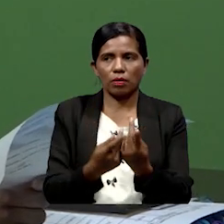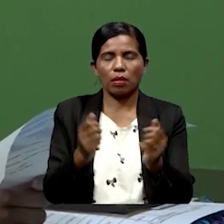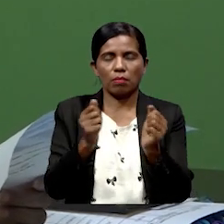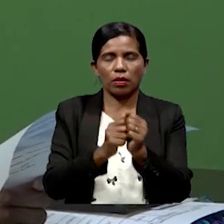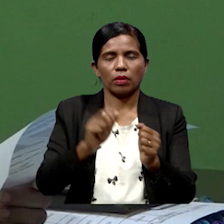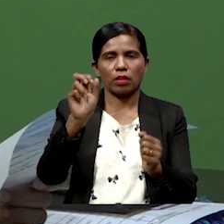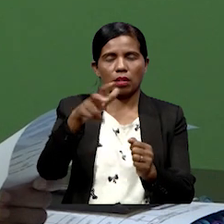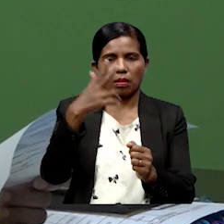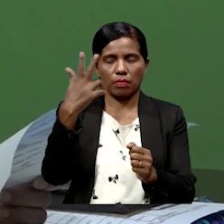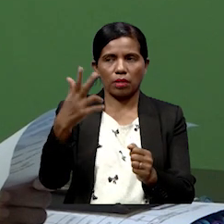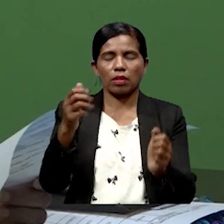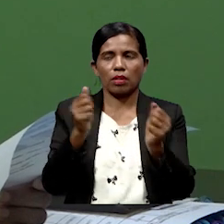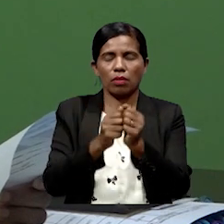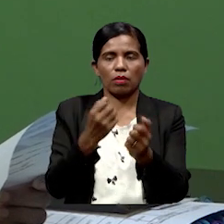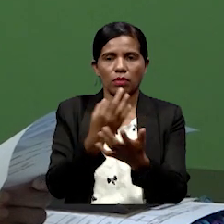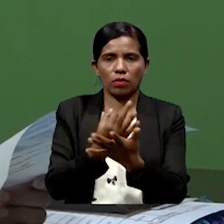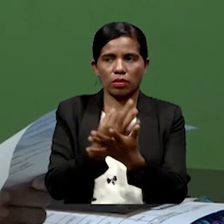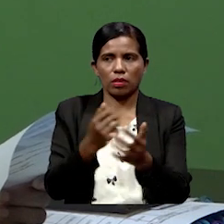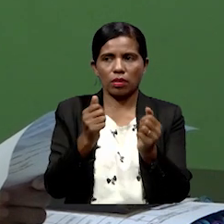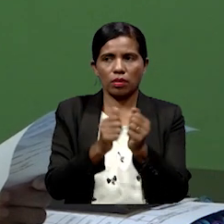Rusintolo. Honi montante